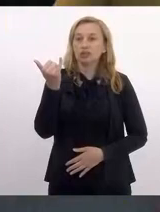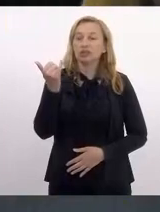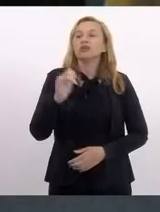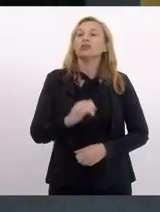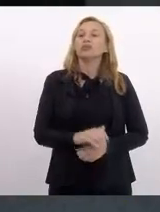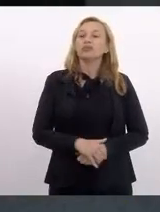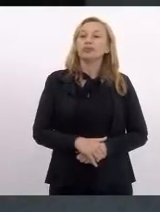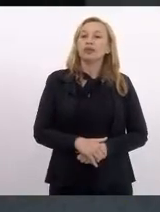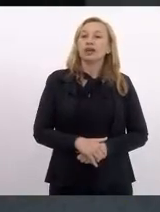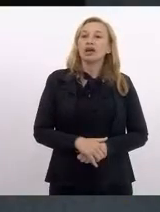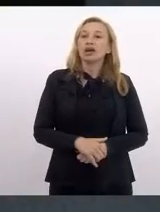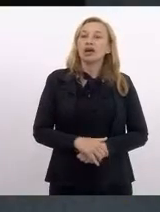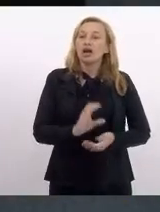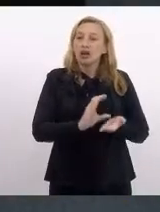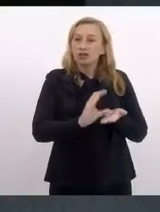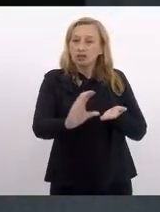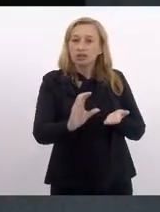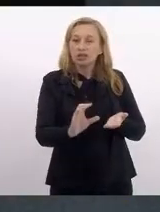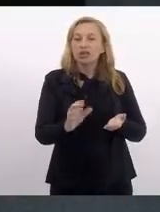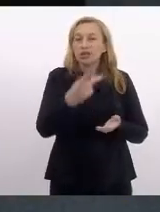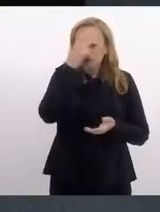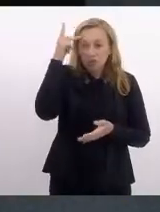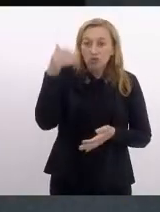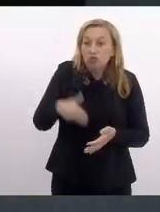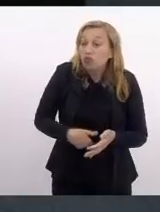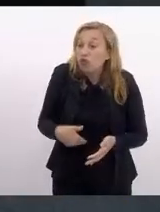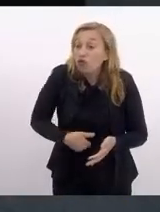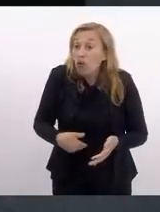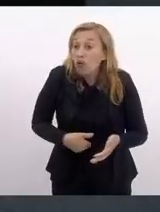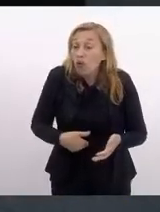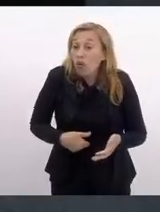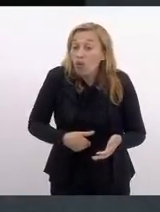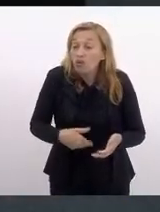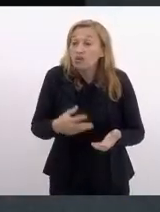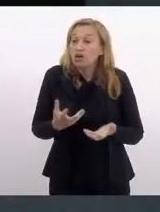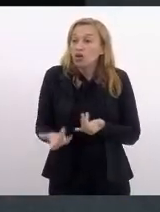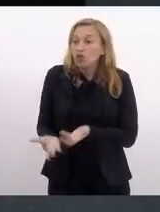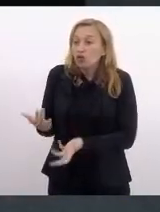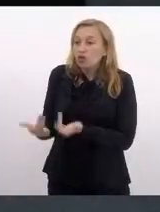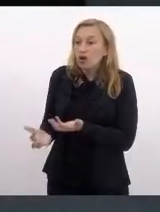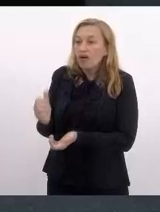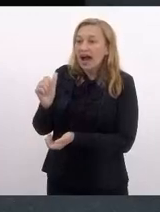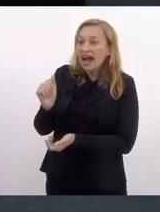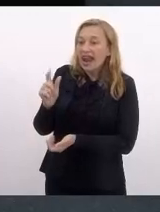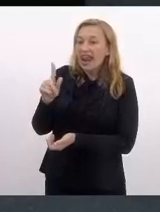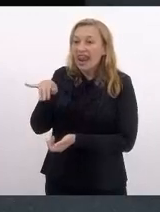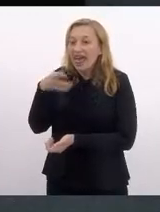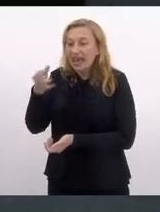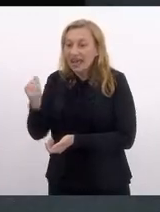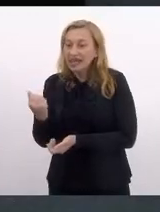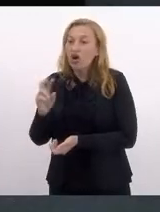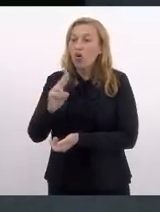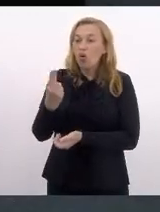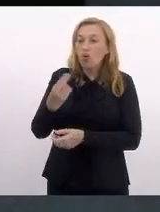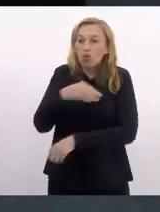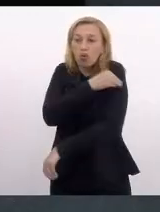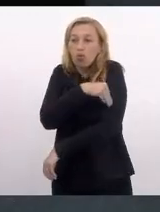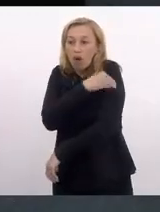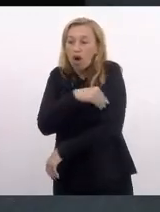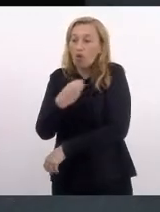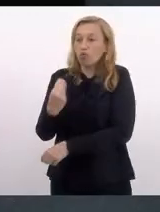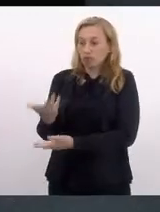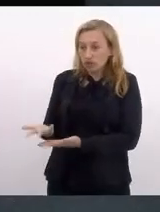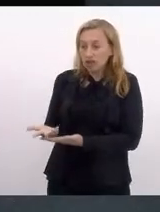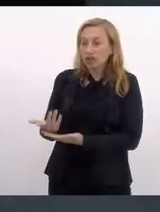que passa a fome que hoje está cozinhando com infusão a lenha ou até com álcool em gel já